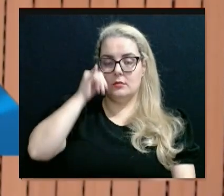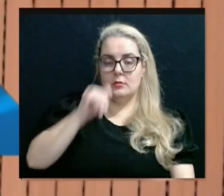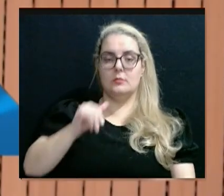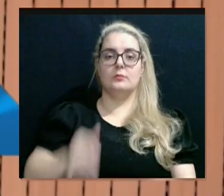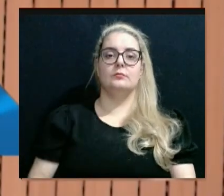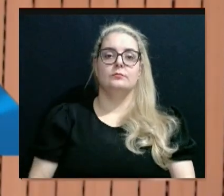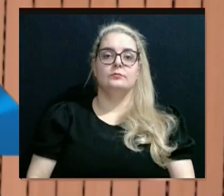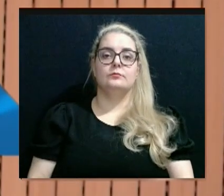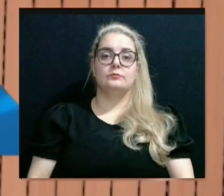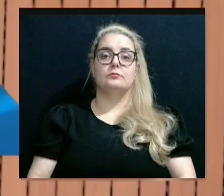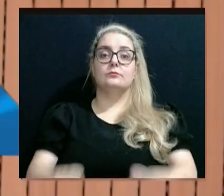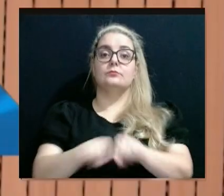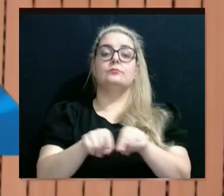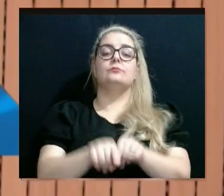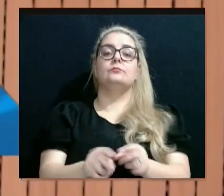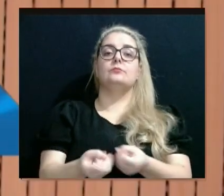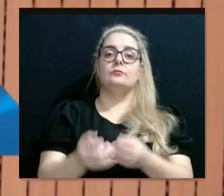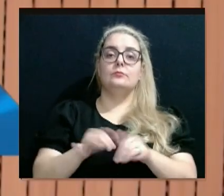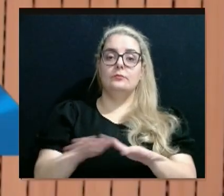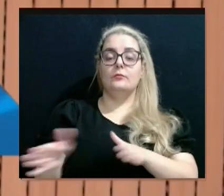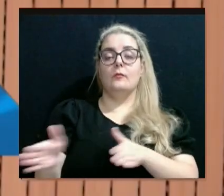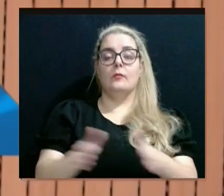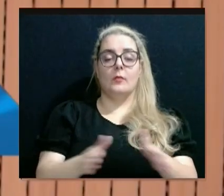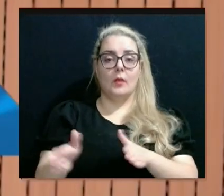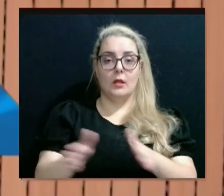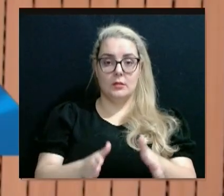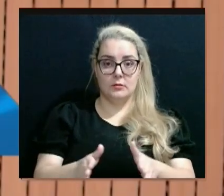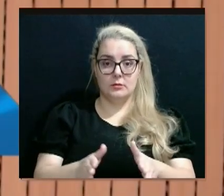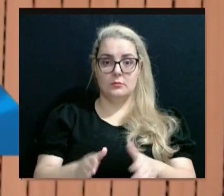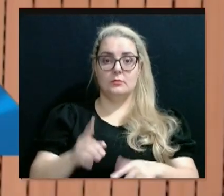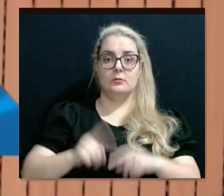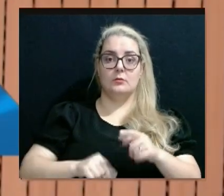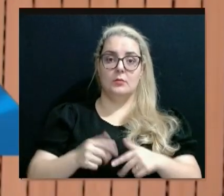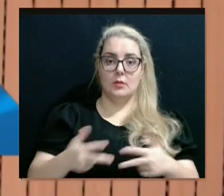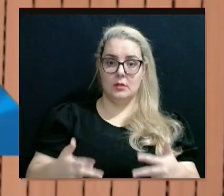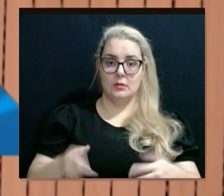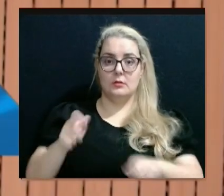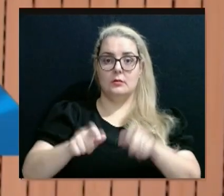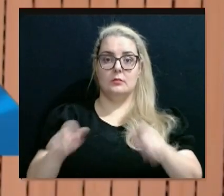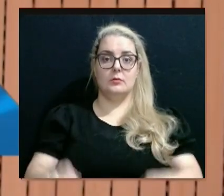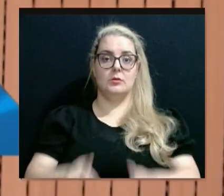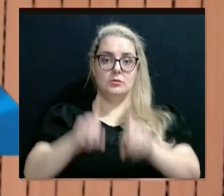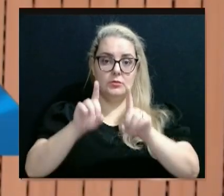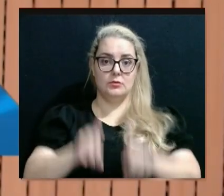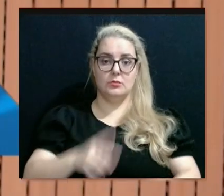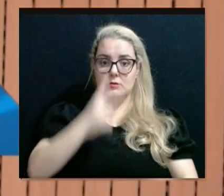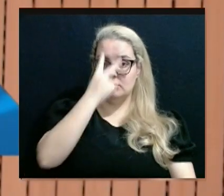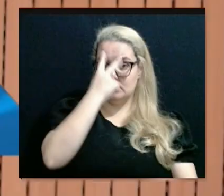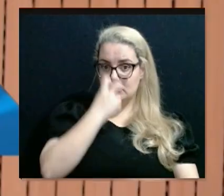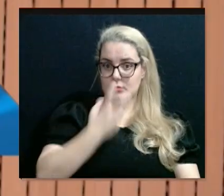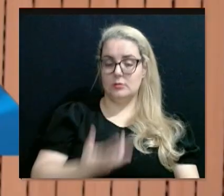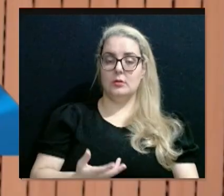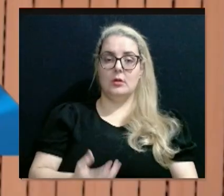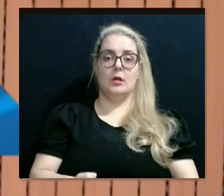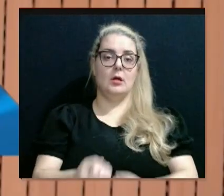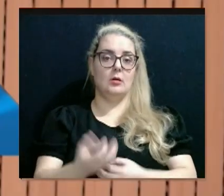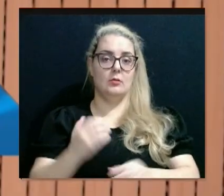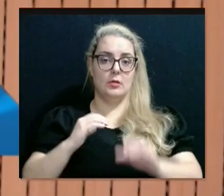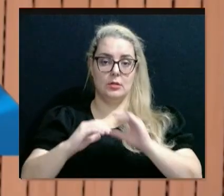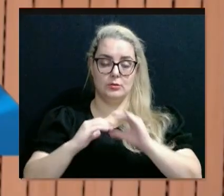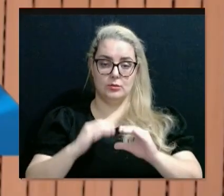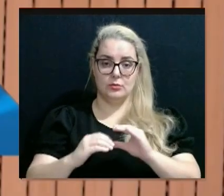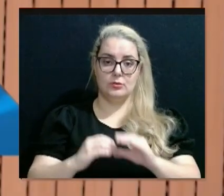difundam informações sobre a acessibilidade material da pessoa cega à informação, à comunicação,